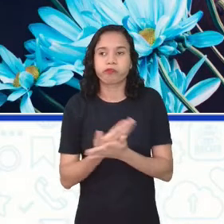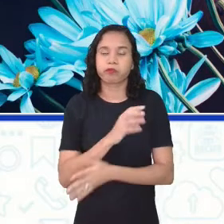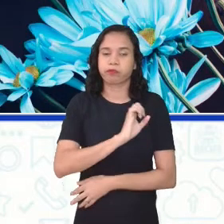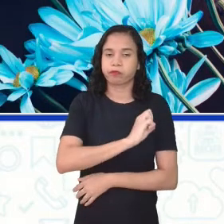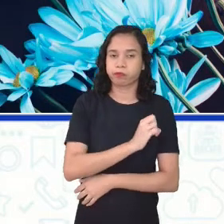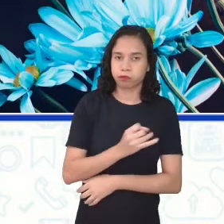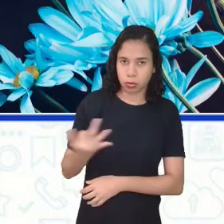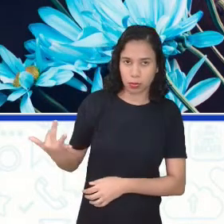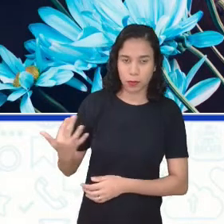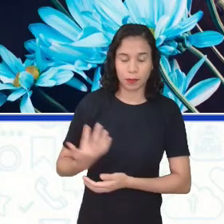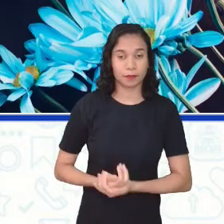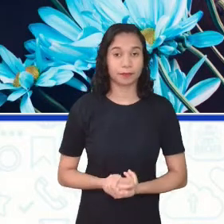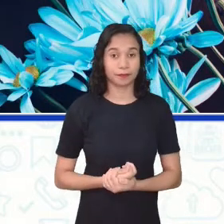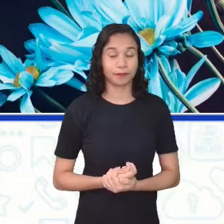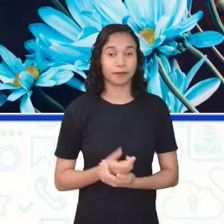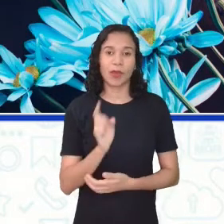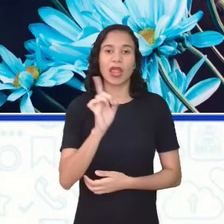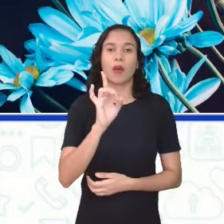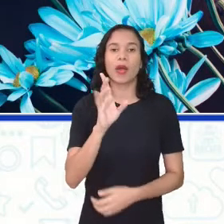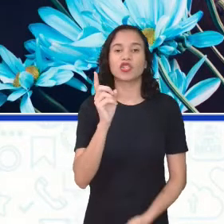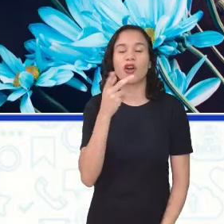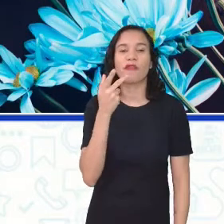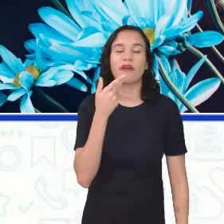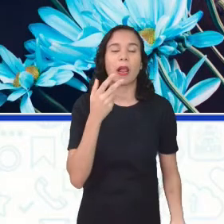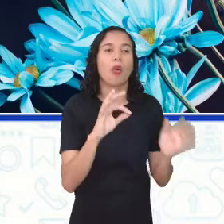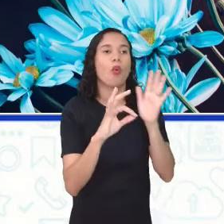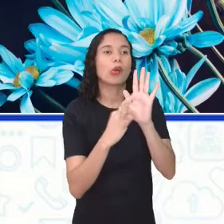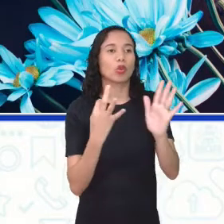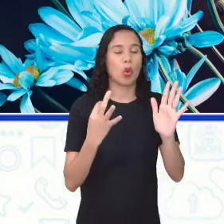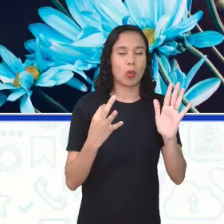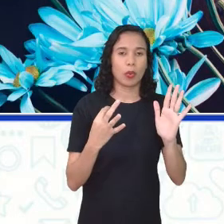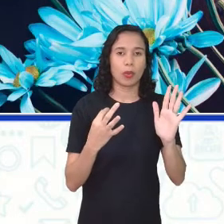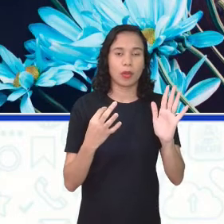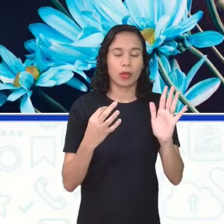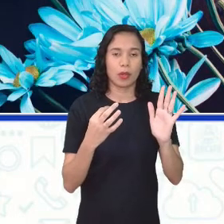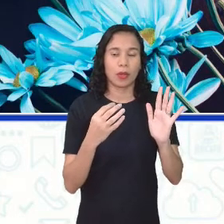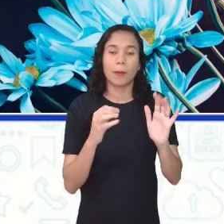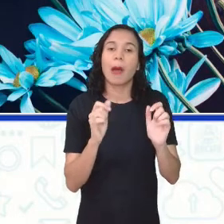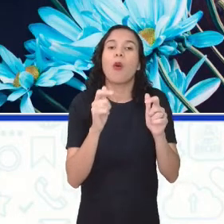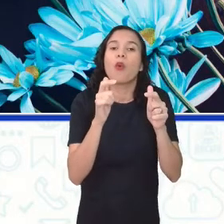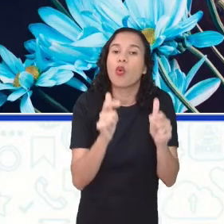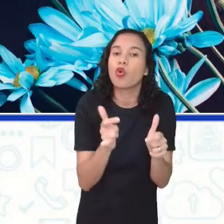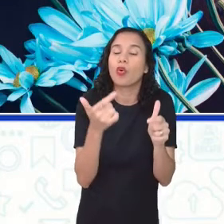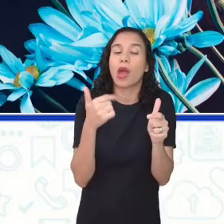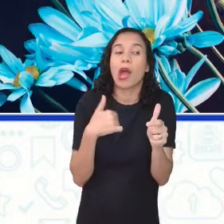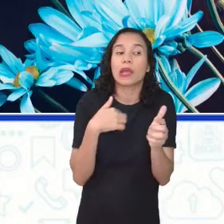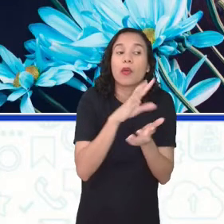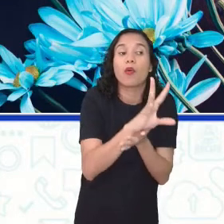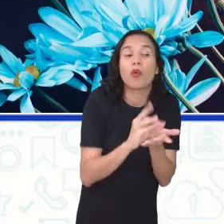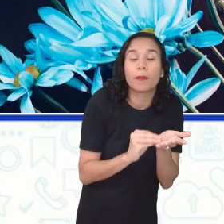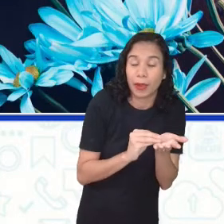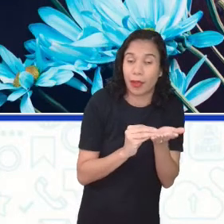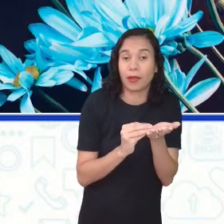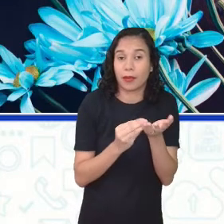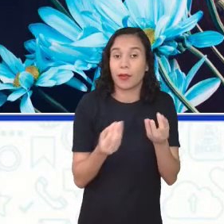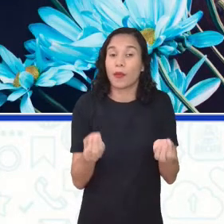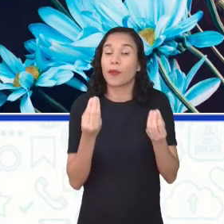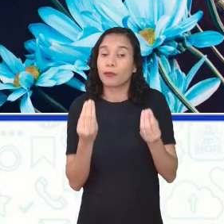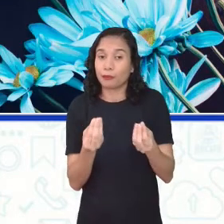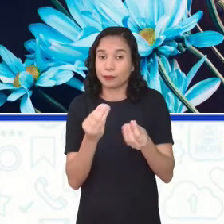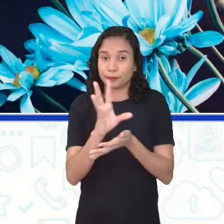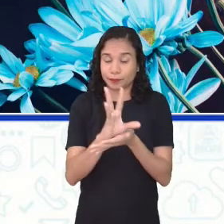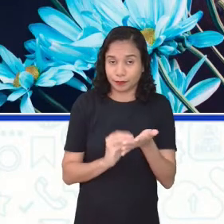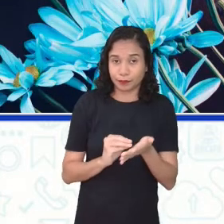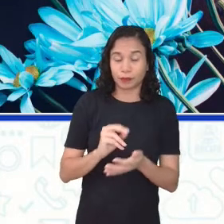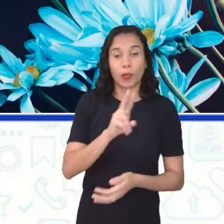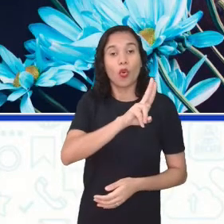etc. Não basta simplesmente dizer quem foi o autor, é preciso dizer de onde eu tirei aquele trecho. Então, o